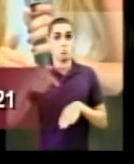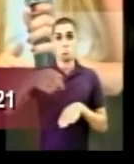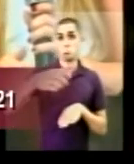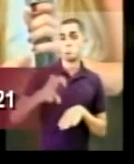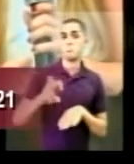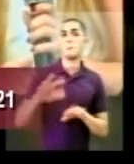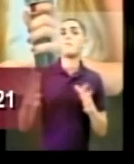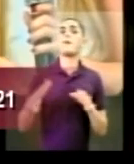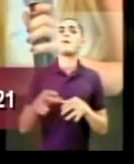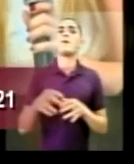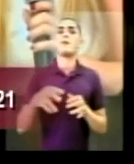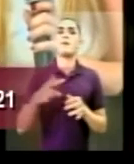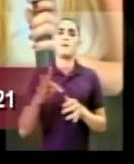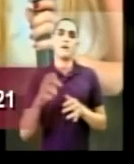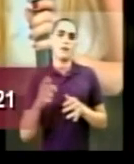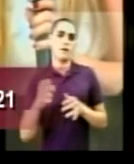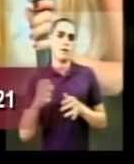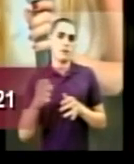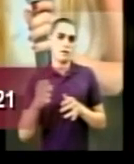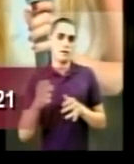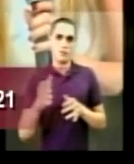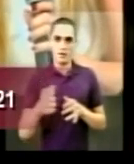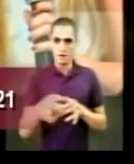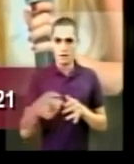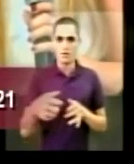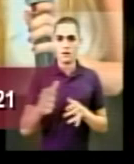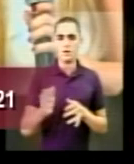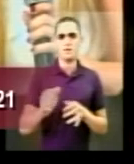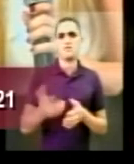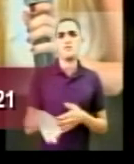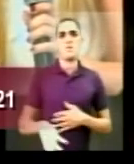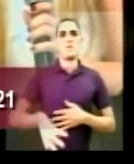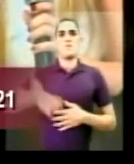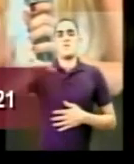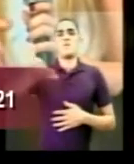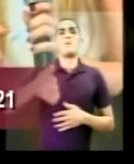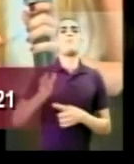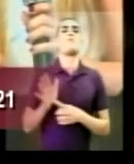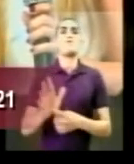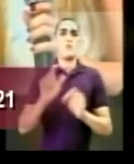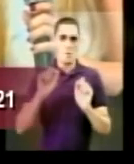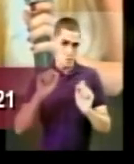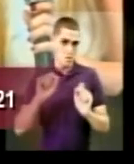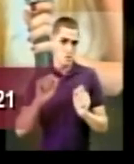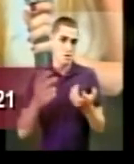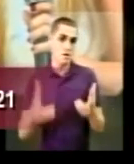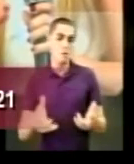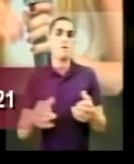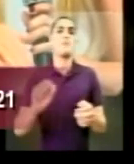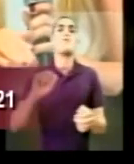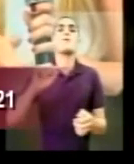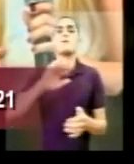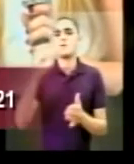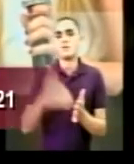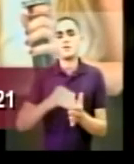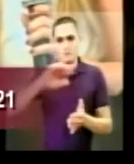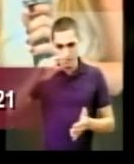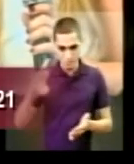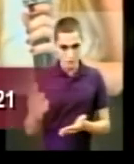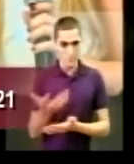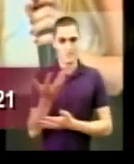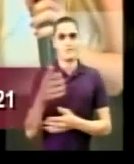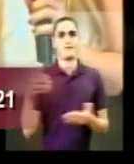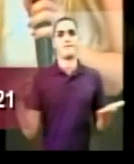assim é uma taxa elevada. Isso corresponde ao que está acontecendo em relação ao número de casos. Se continuarmos uma